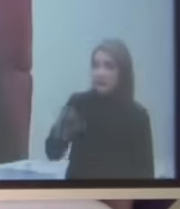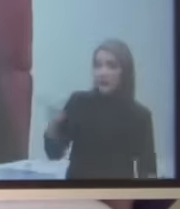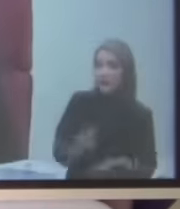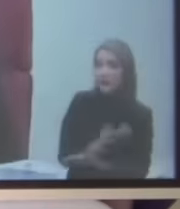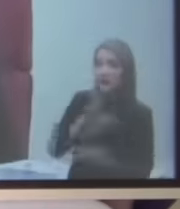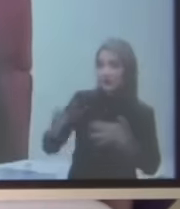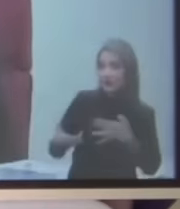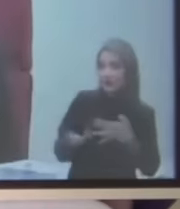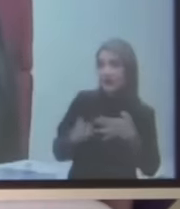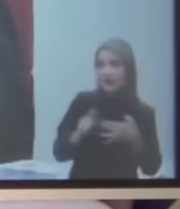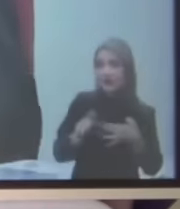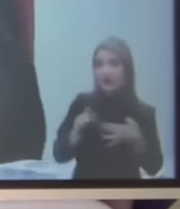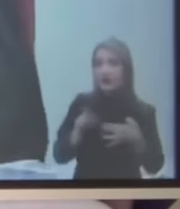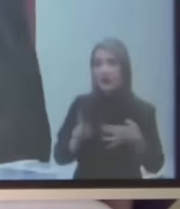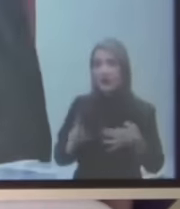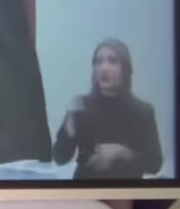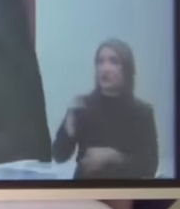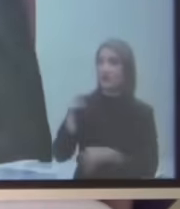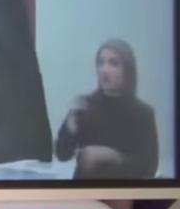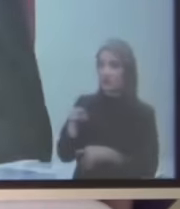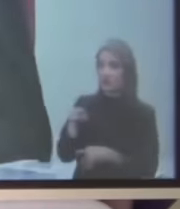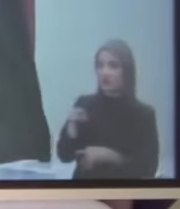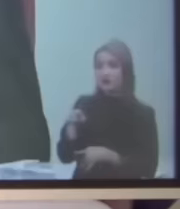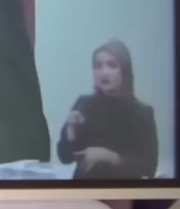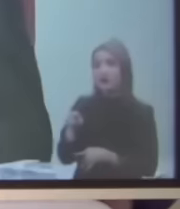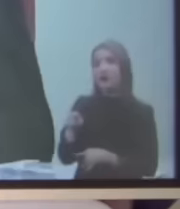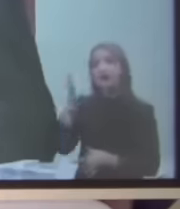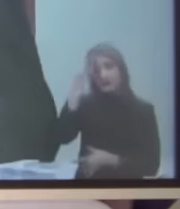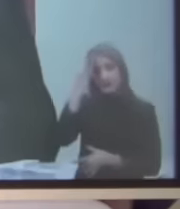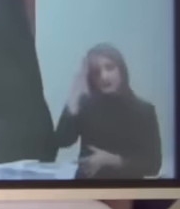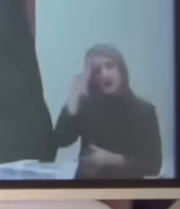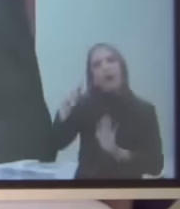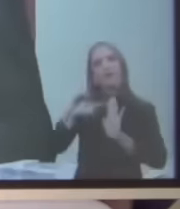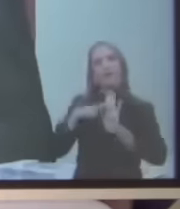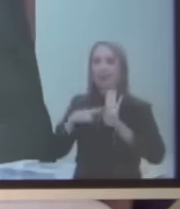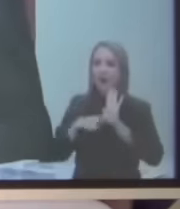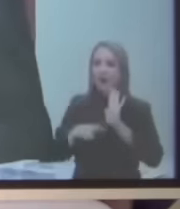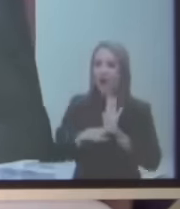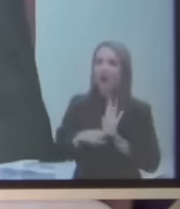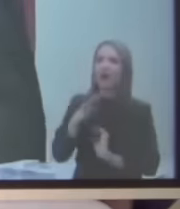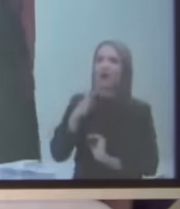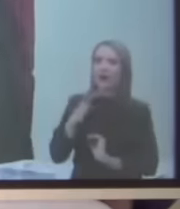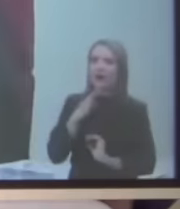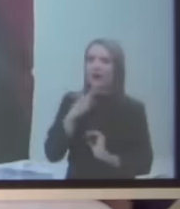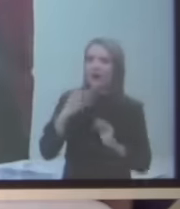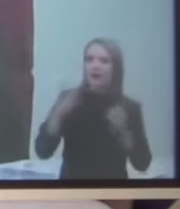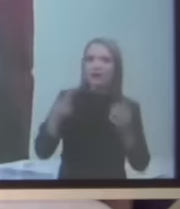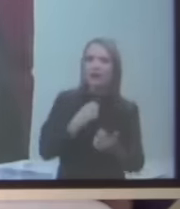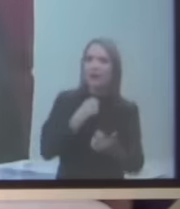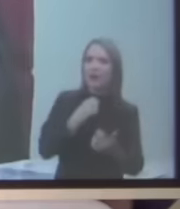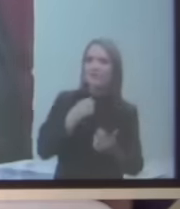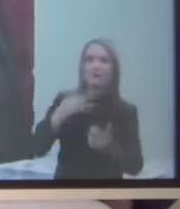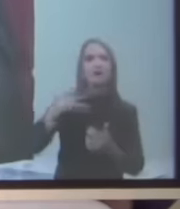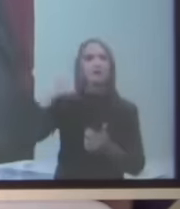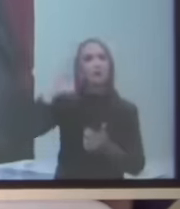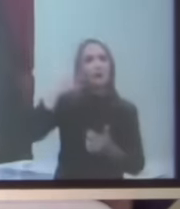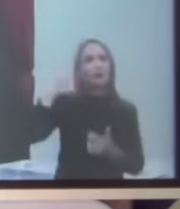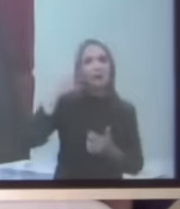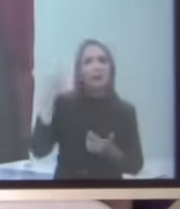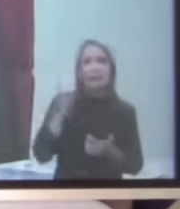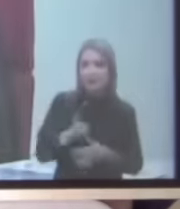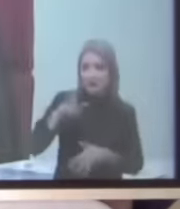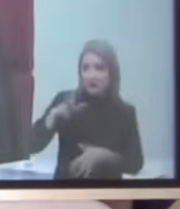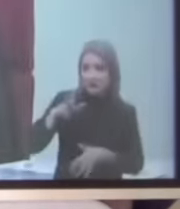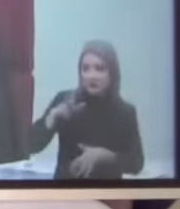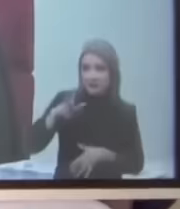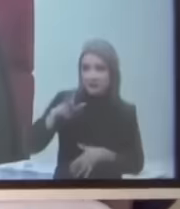agravo regimental, Vossa Excelência, sabendo que não há sustentação oral, vier à tribuna, nós realmente vamos